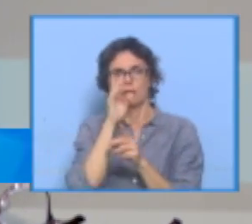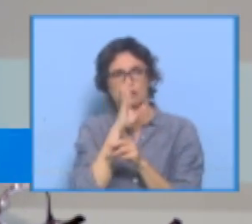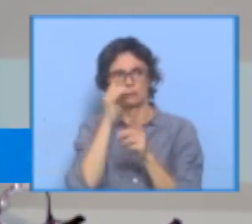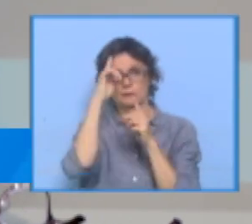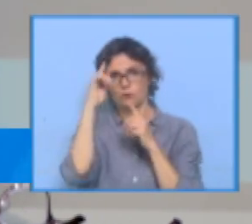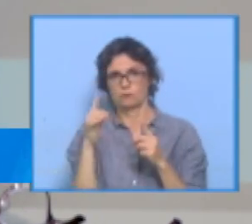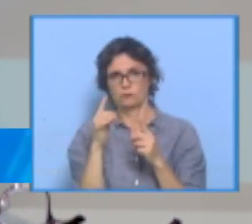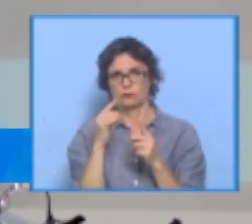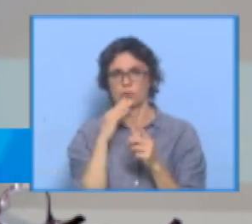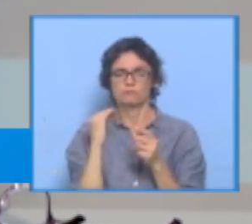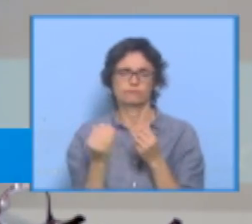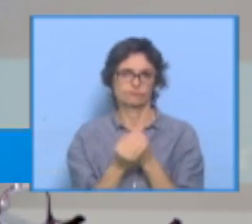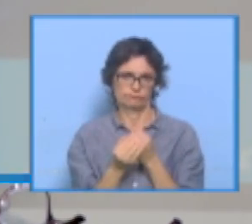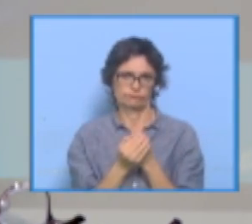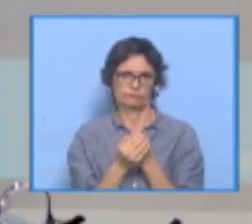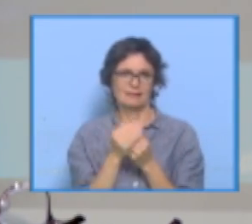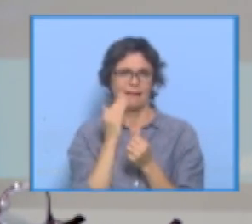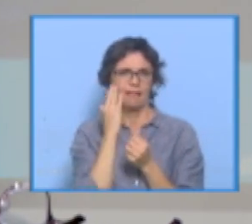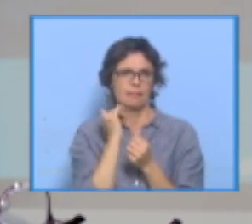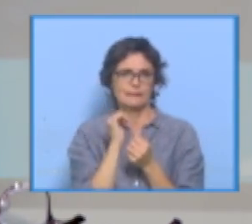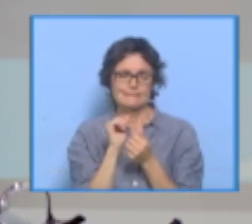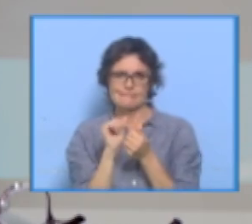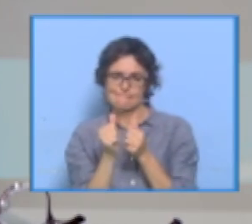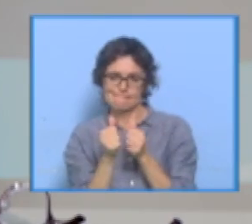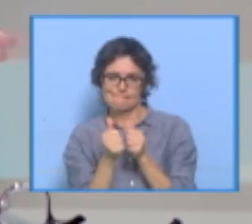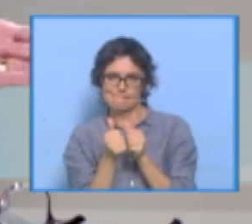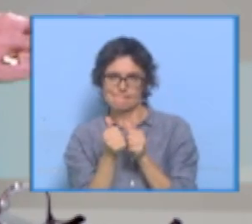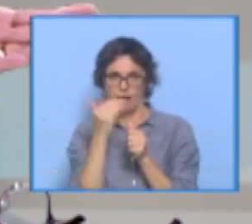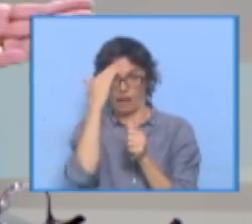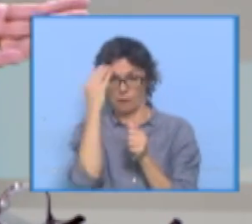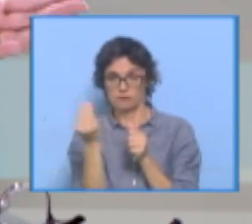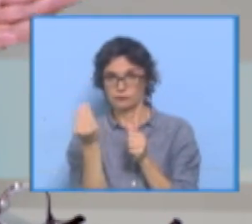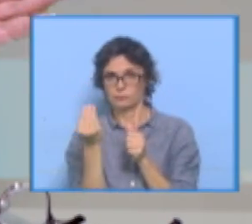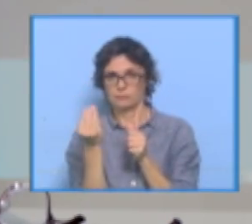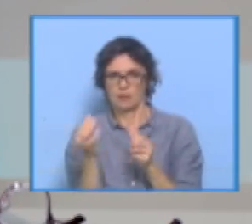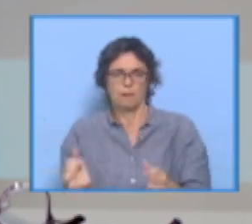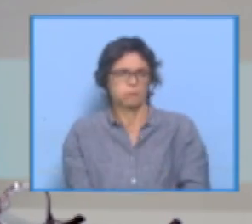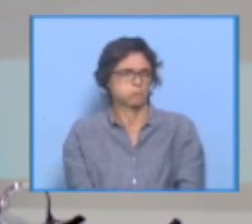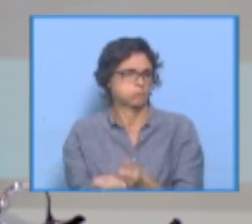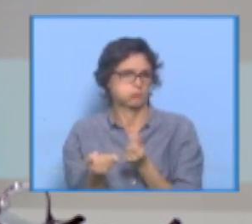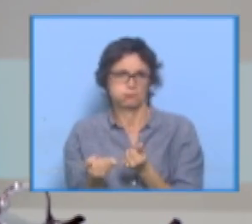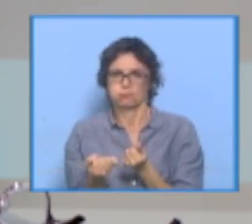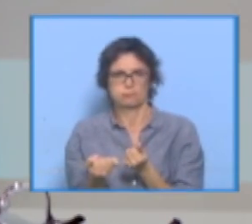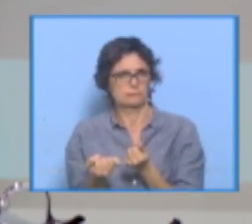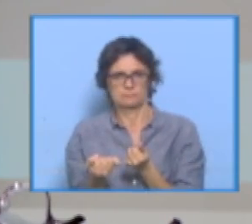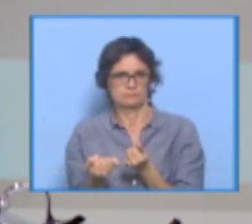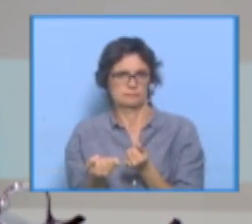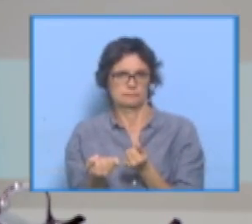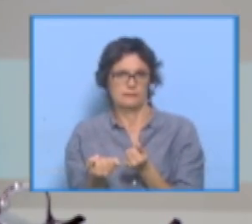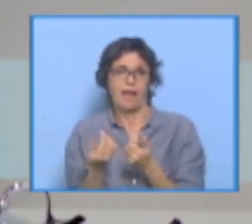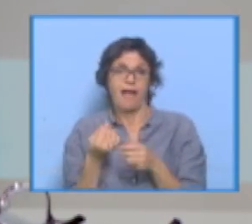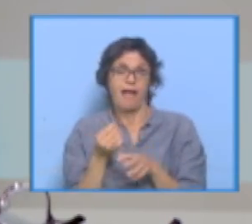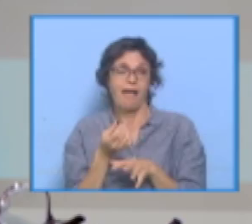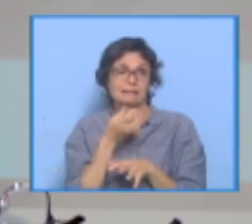tente adaptar à cabeça de um jovem, não é? Não consegue. Nós devíamos estar a fazer uma renovação do